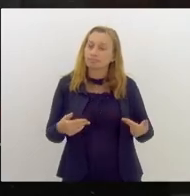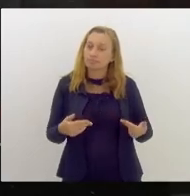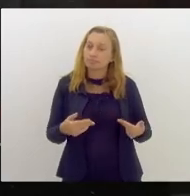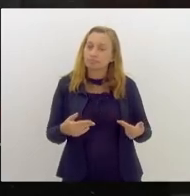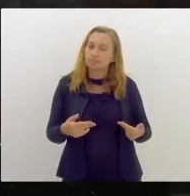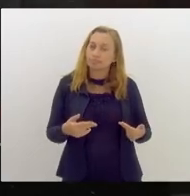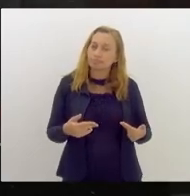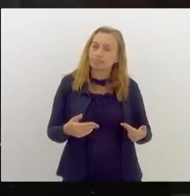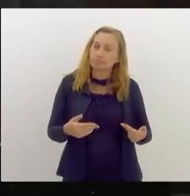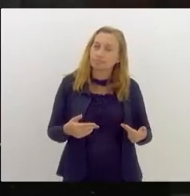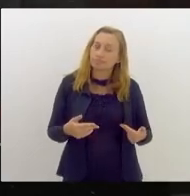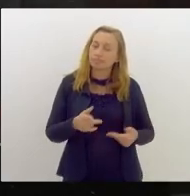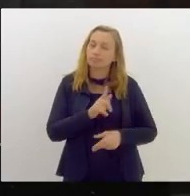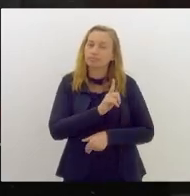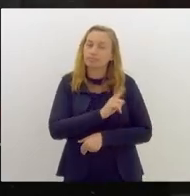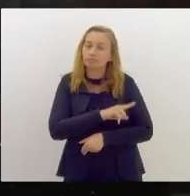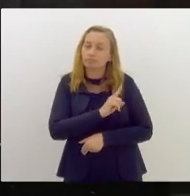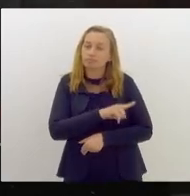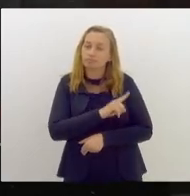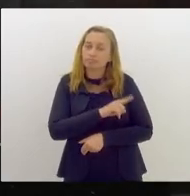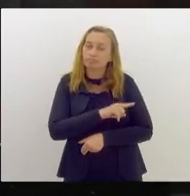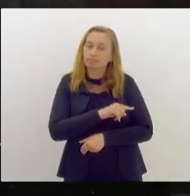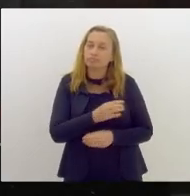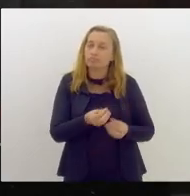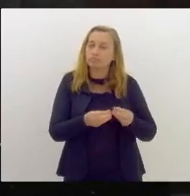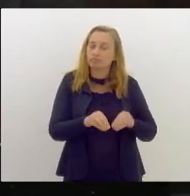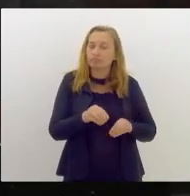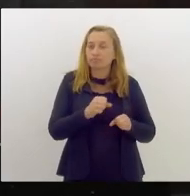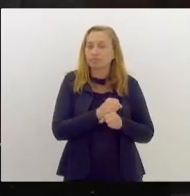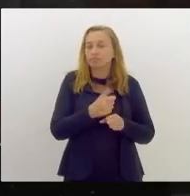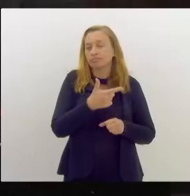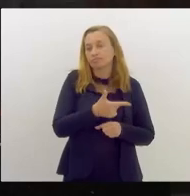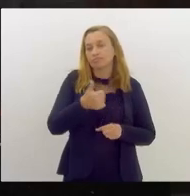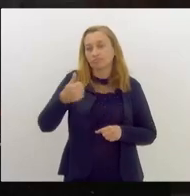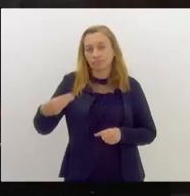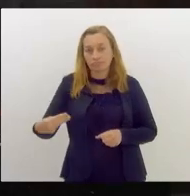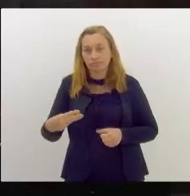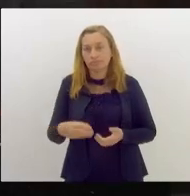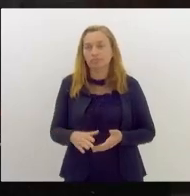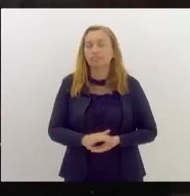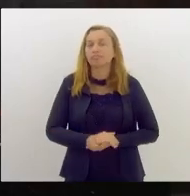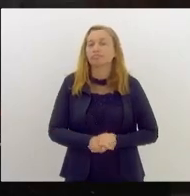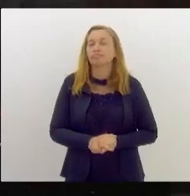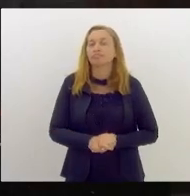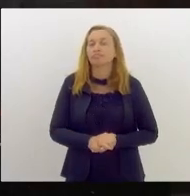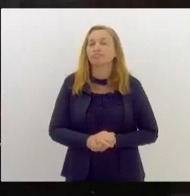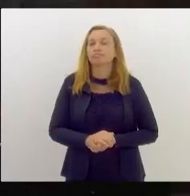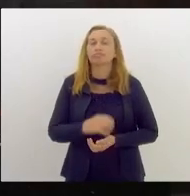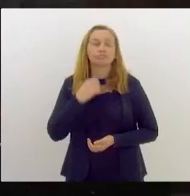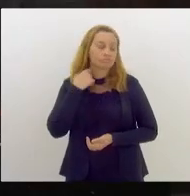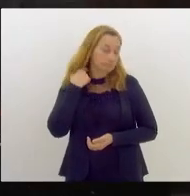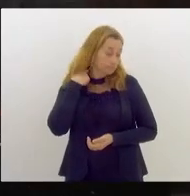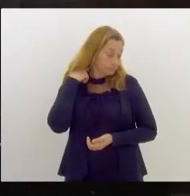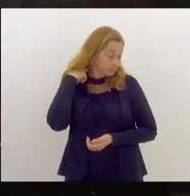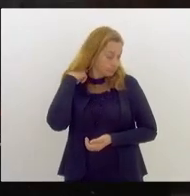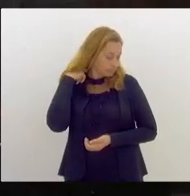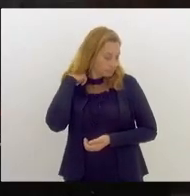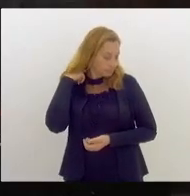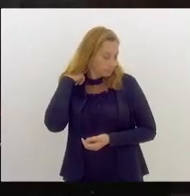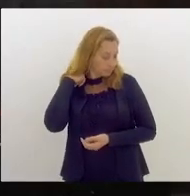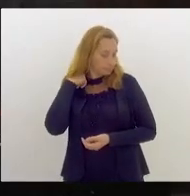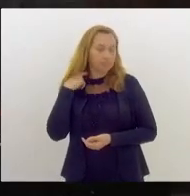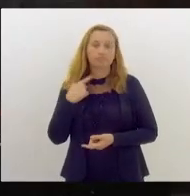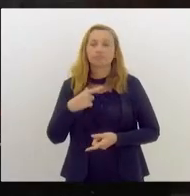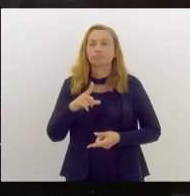exercício de 2023 então desejo primeiro foi exatamente de trazer essa discussão